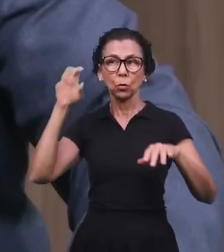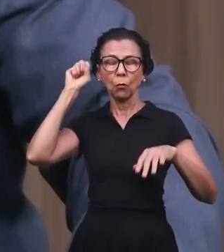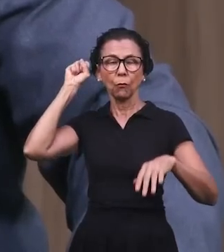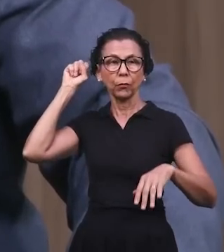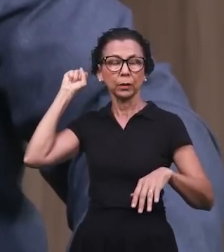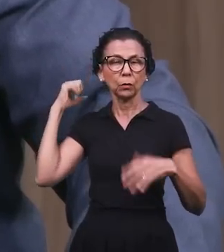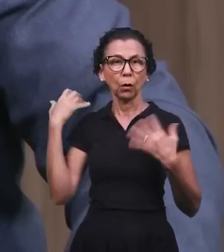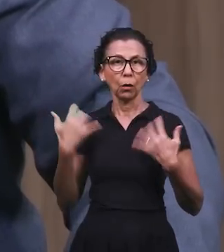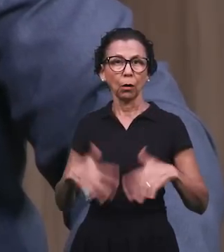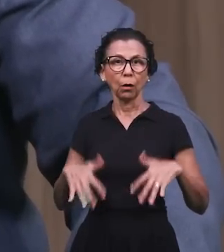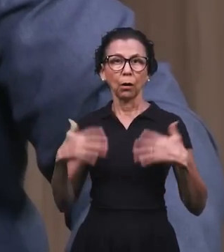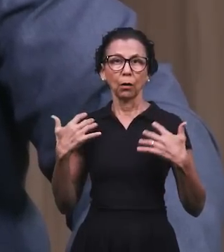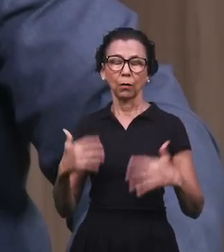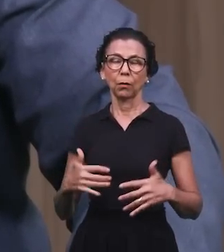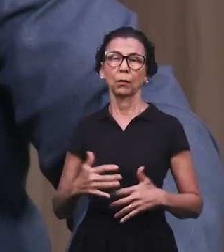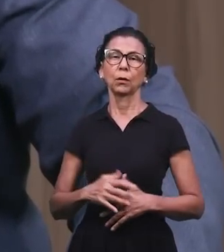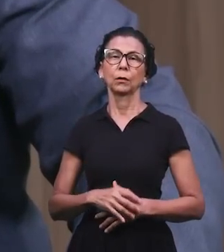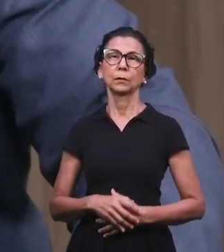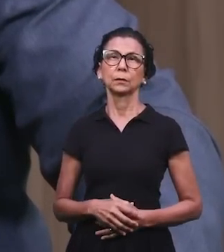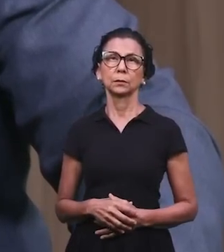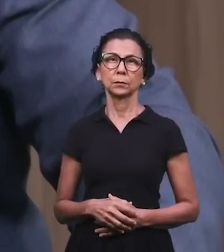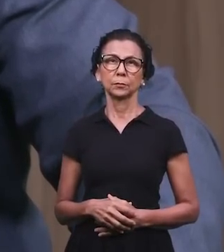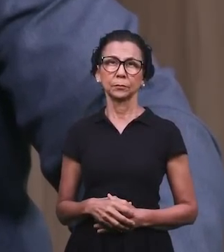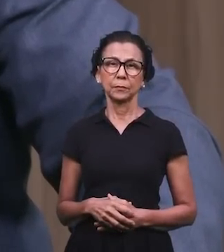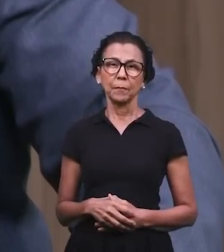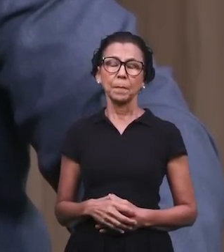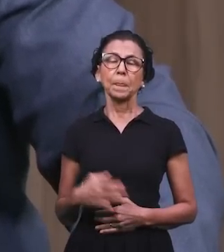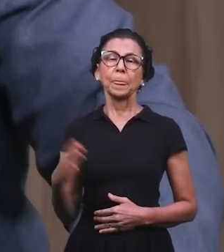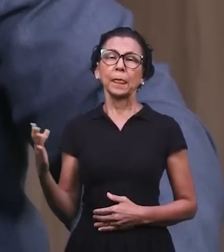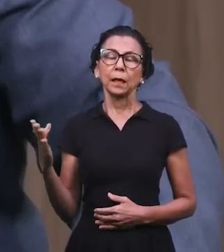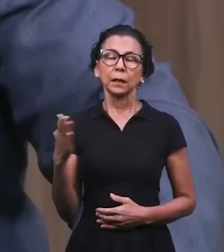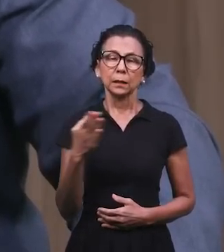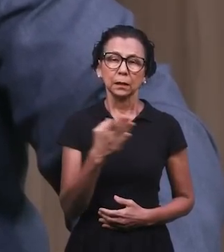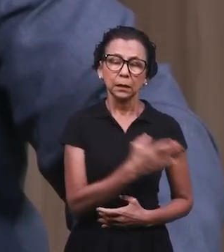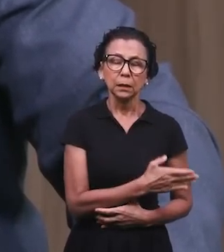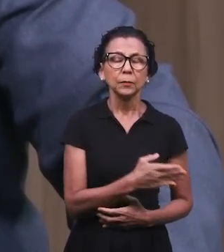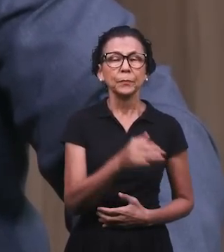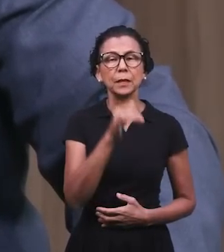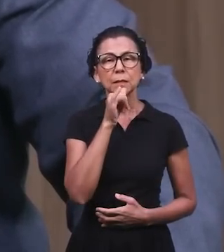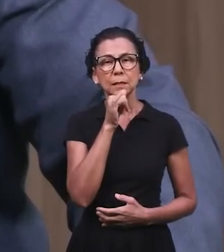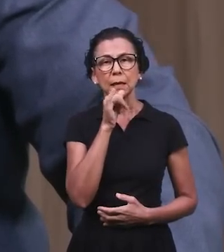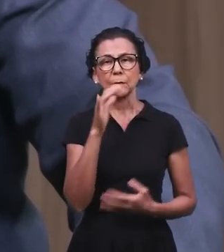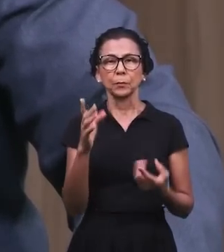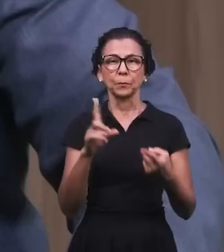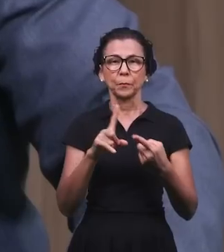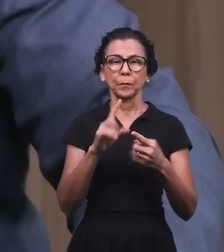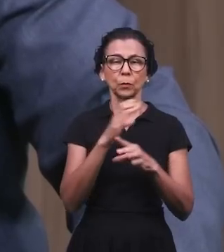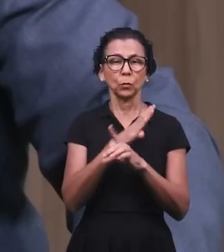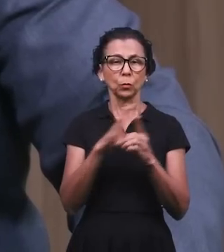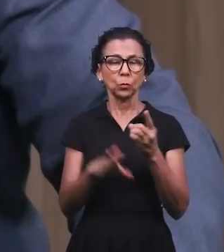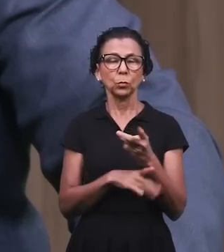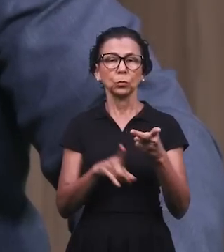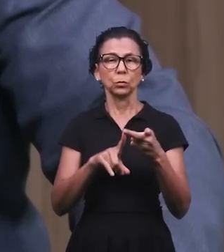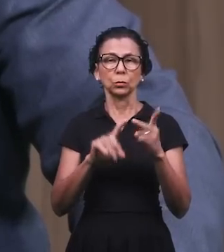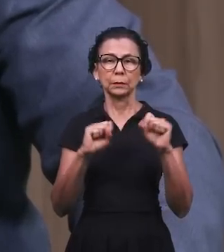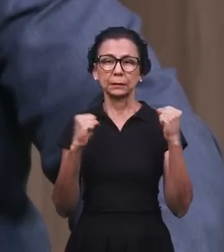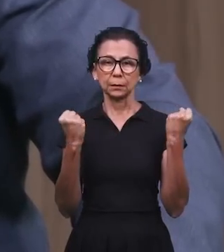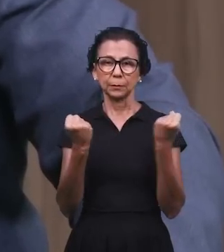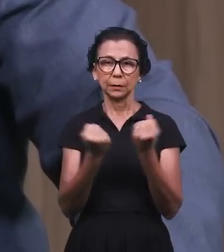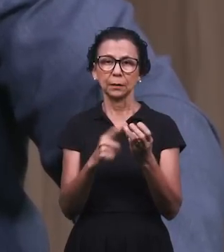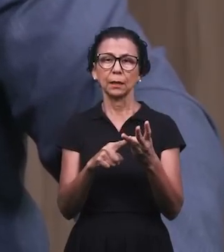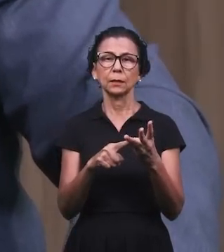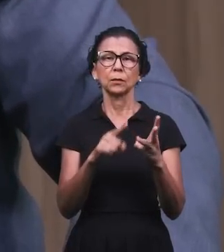final de um culto, no final de uma evangelização, de um seminário, de uma escola bíblica, é o quê? Foi a grande ação